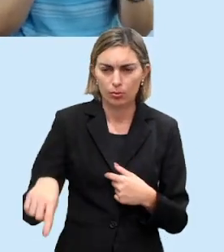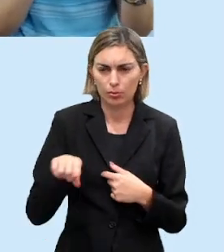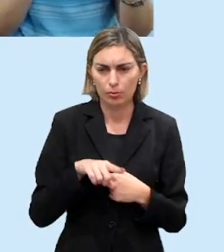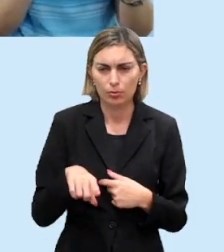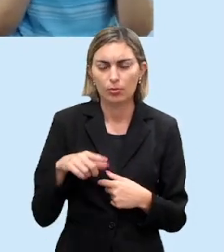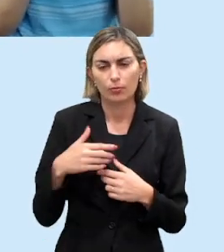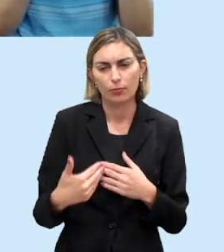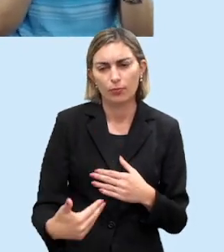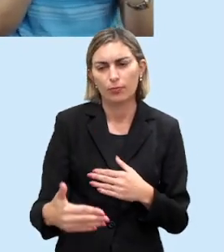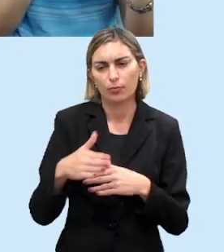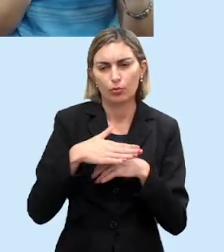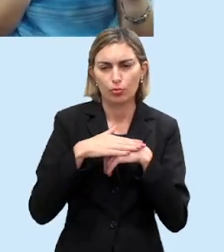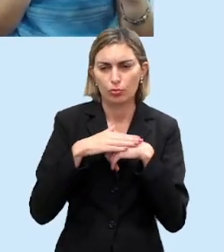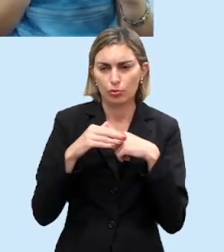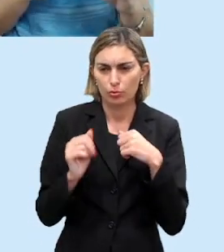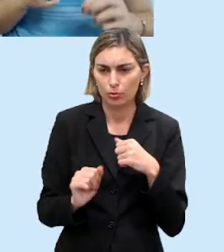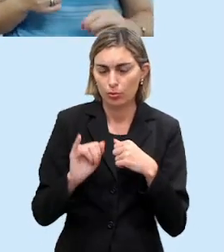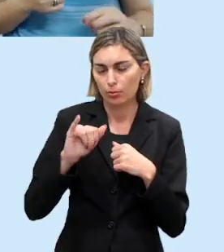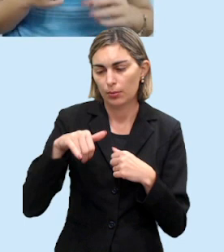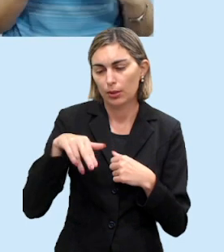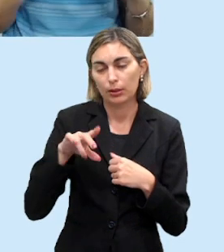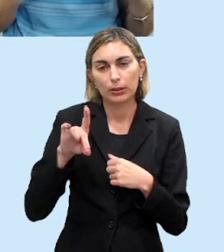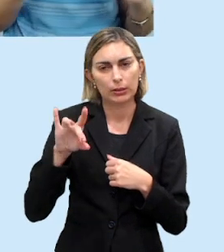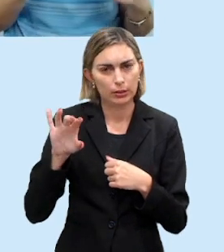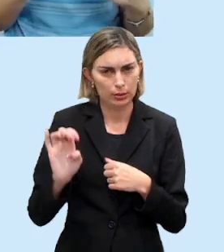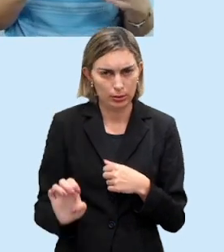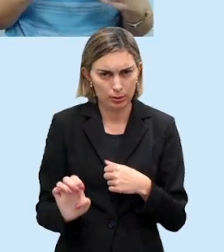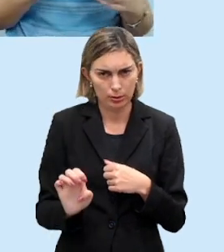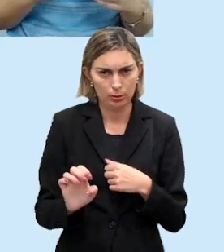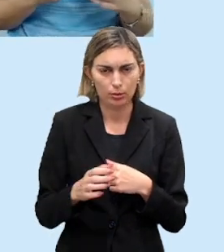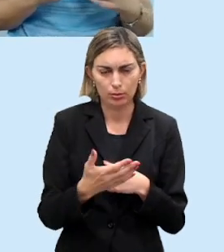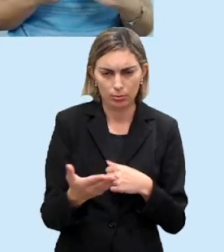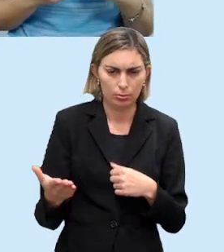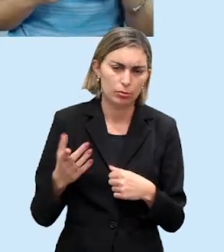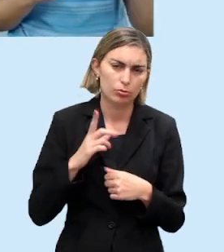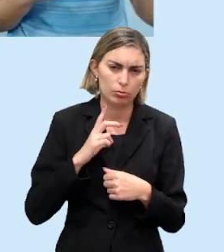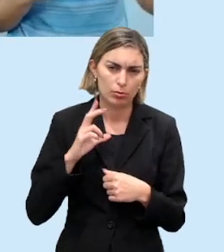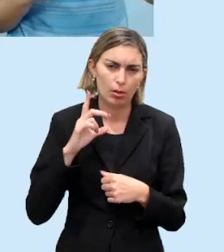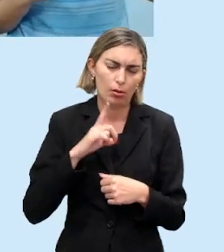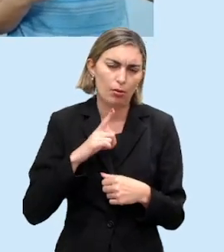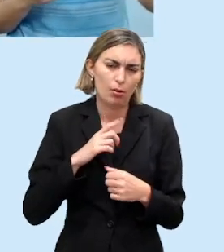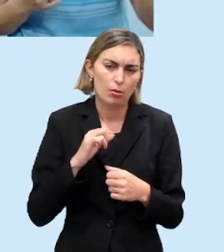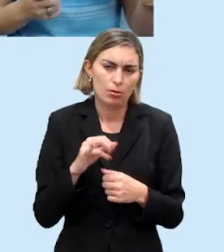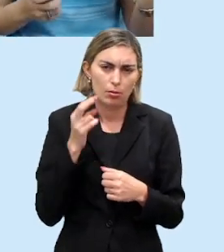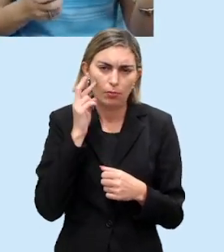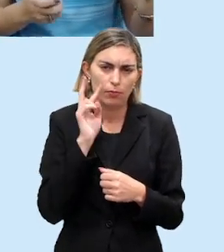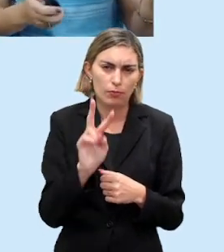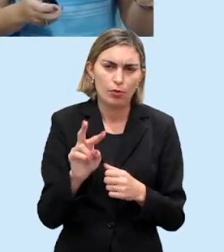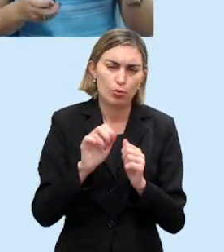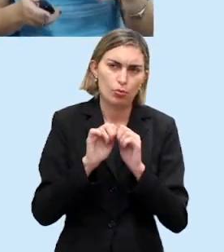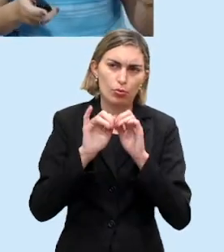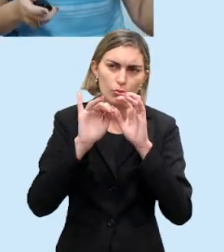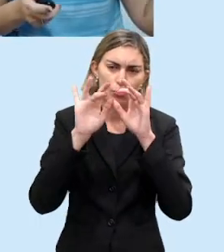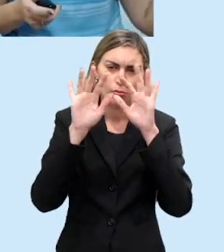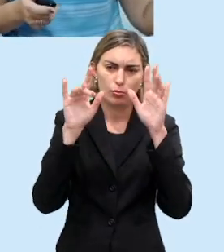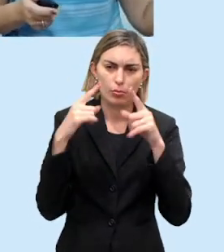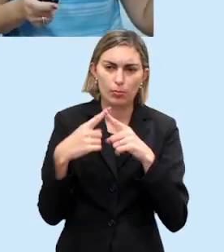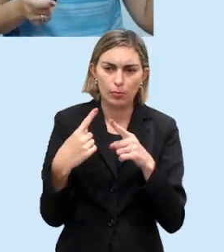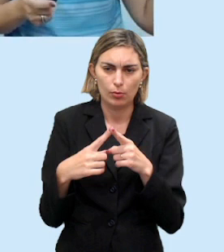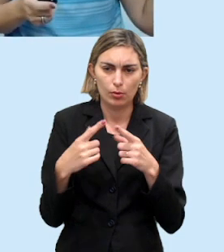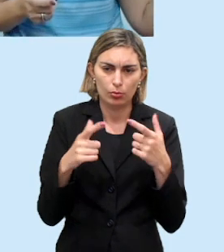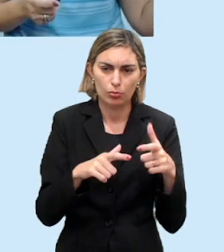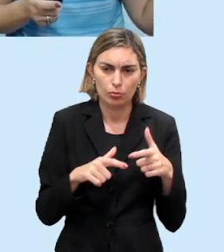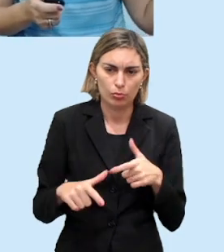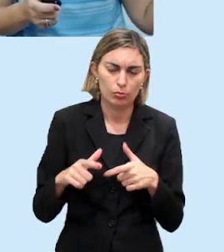vai chamá-lo de índice, não é? Então é aquela história de se eu vejo fumaça, é porque em algum